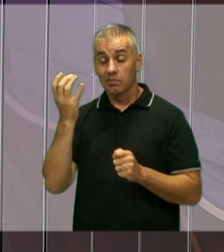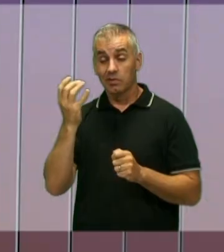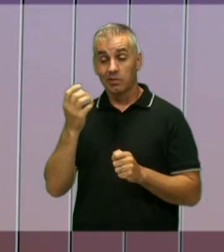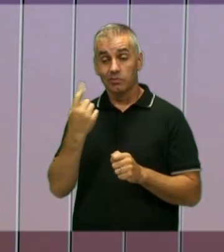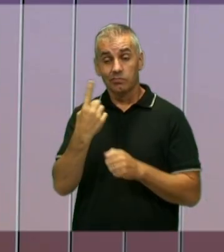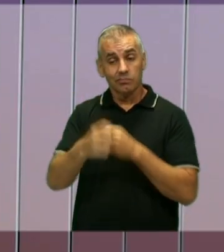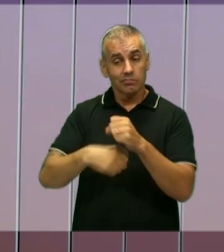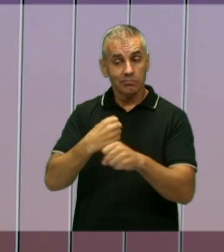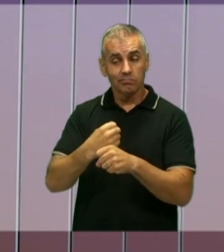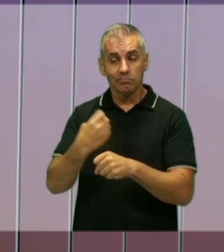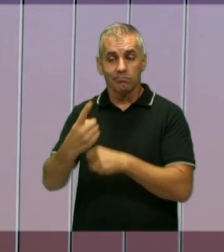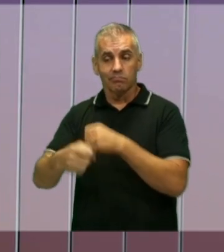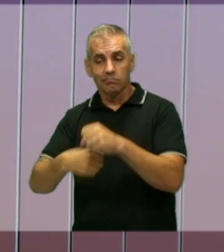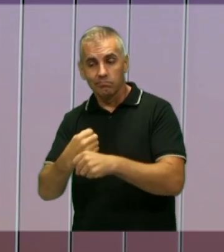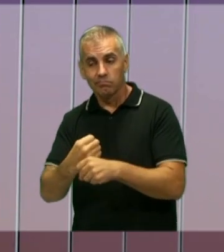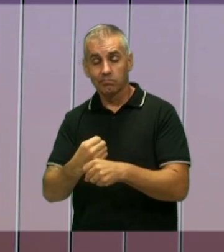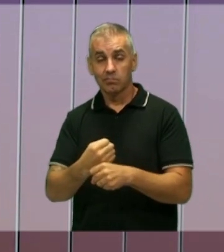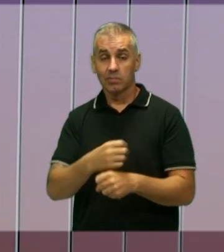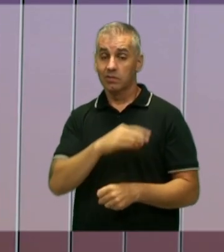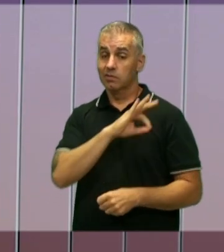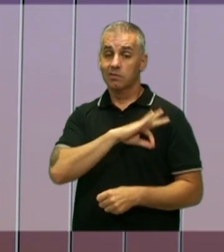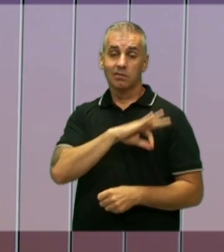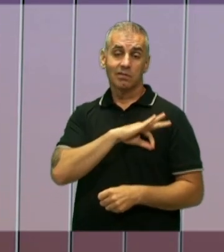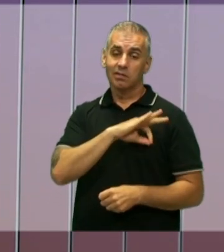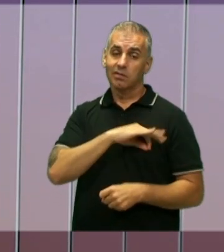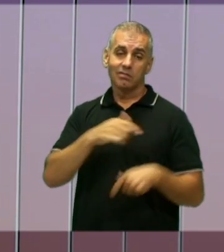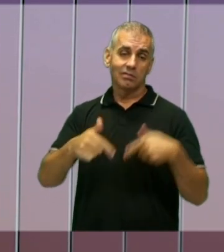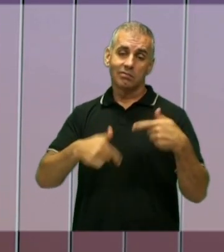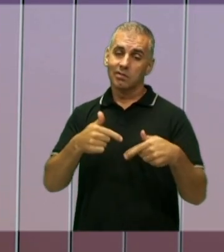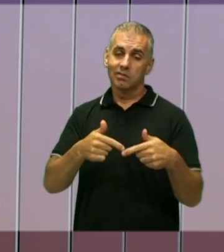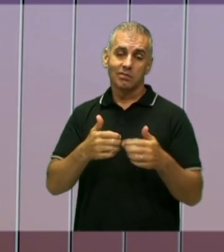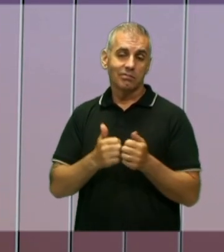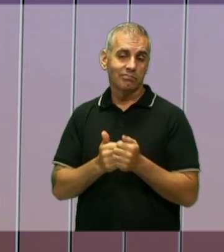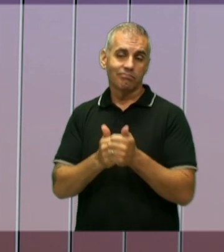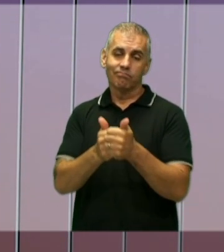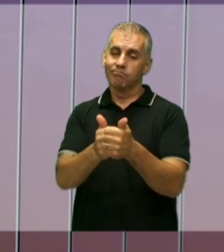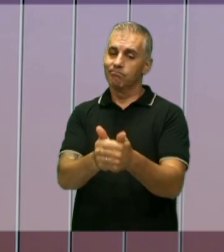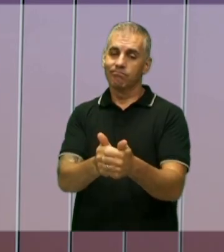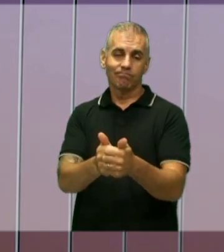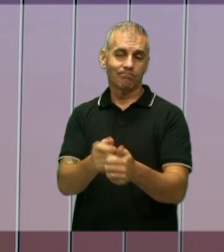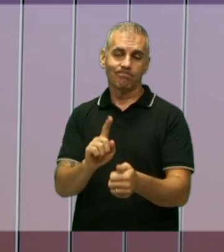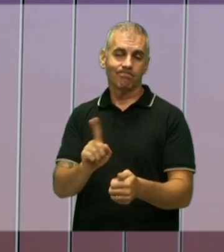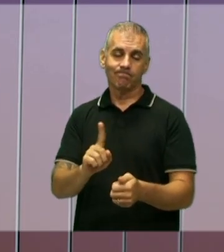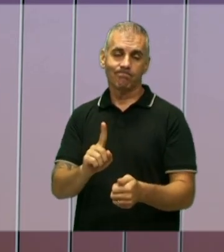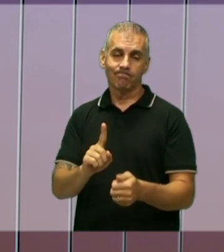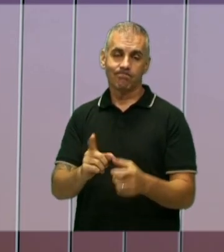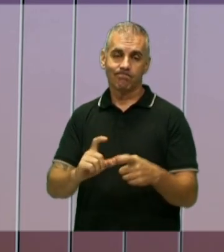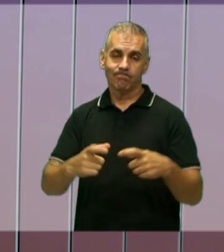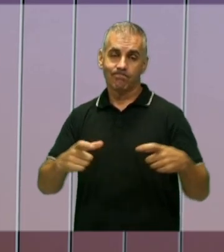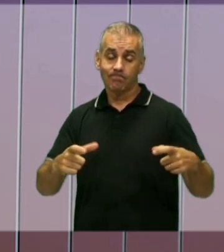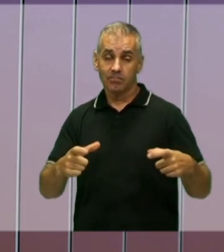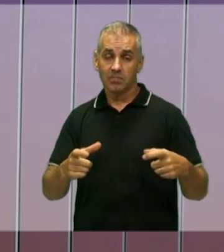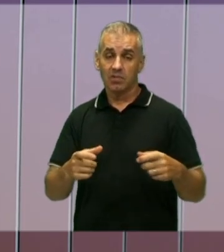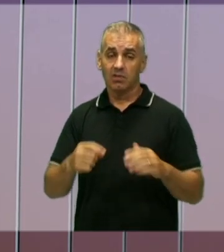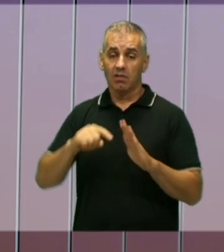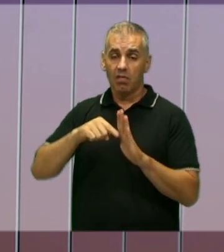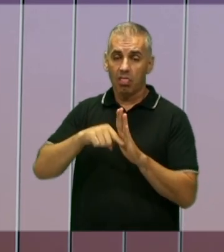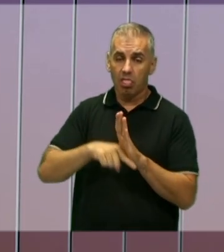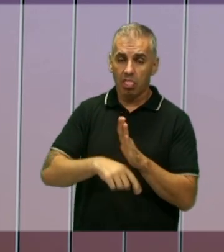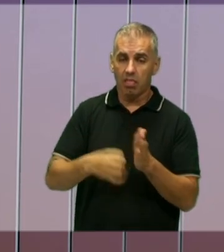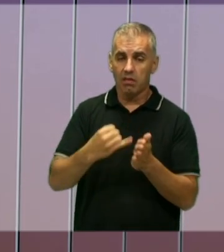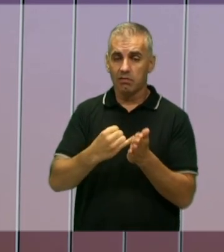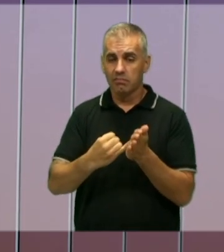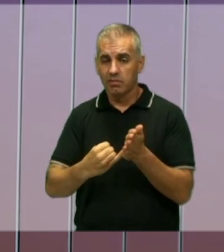anualmente. Mas o salário do trabalhador comum não acompanha esse crescimento, né? Nós temos uma inflação que corrói o nosso dinheiro, nós